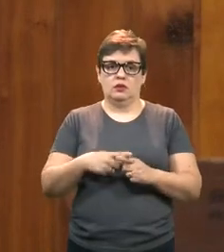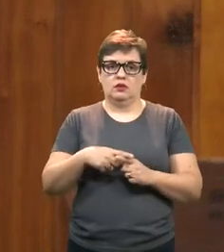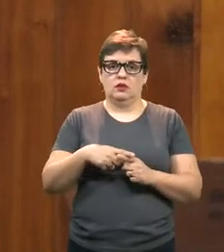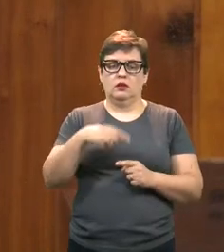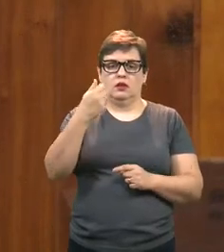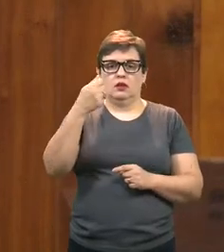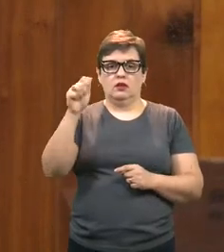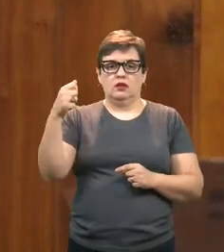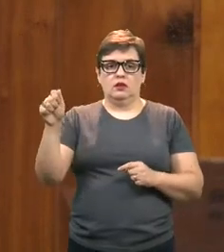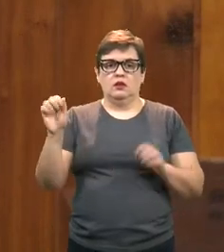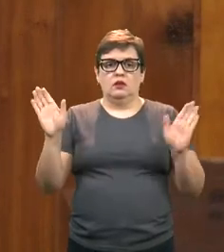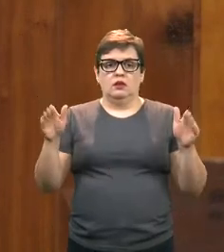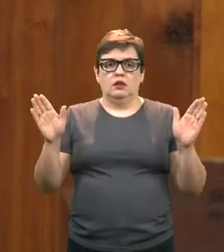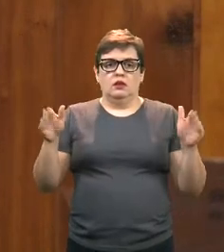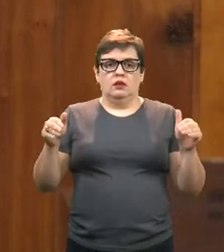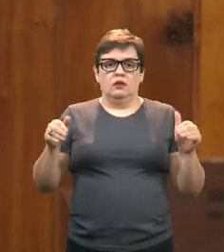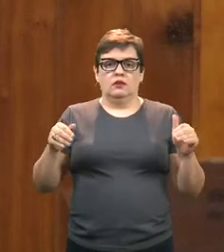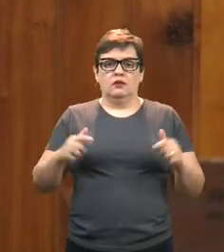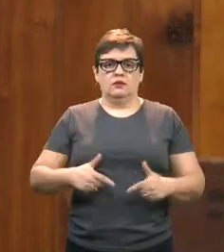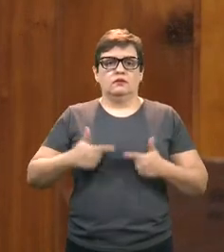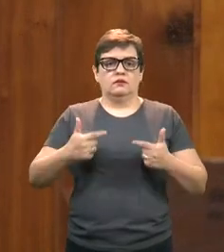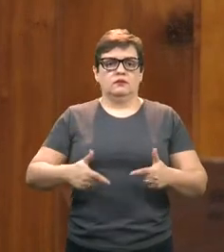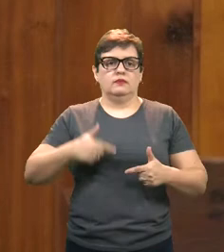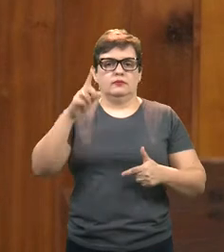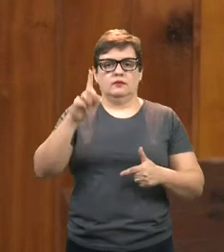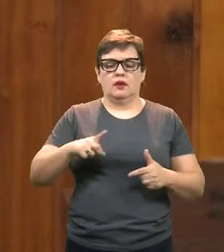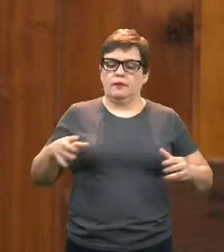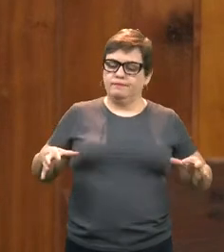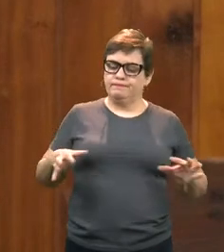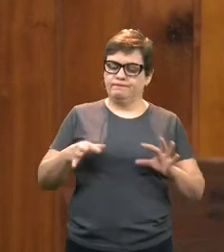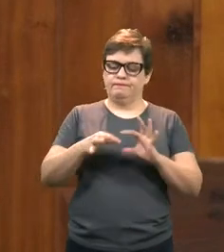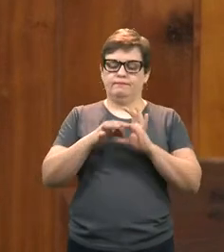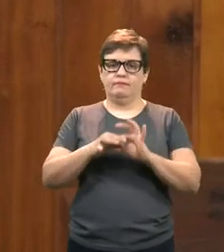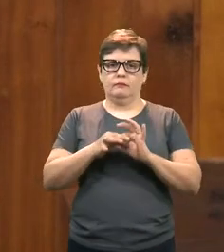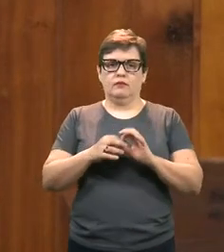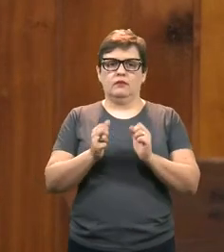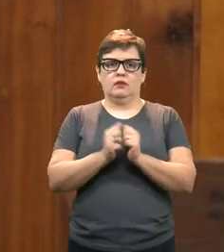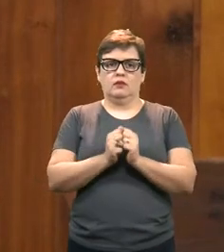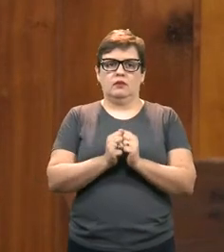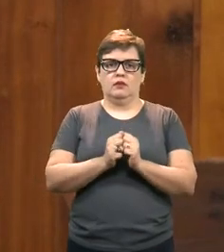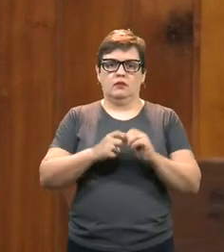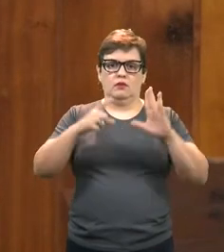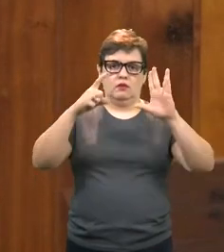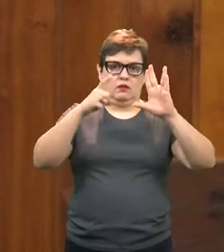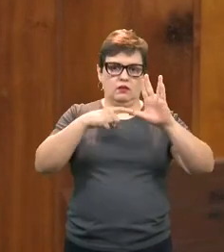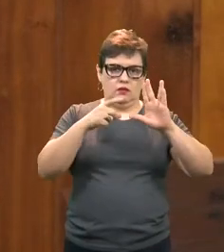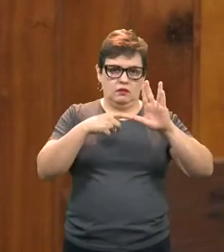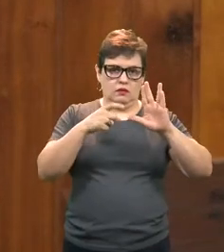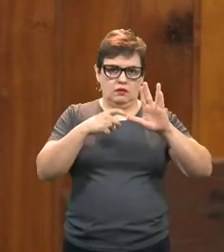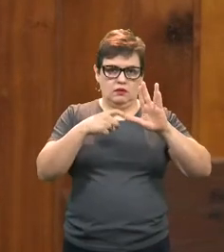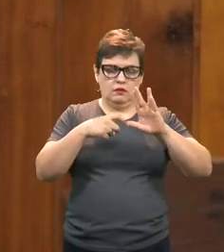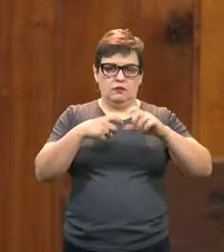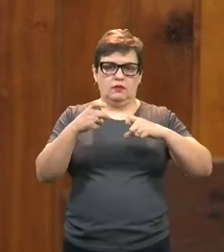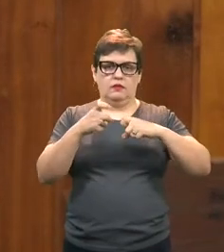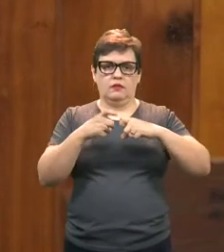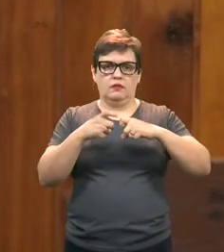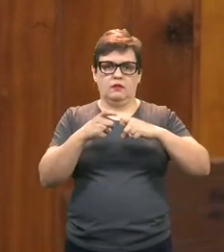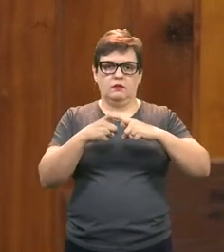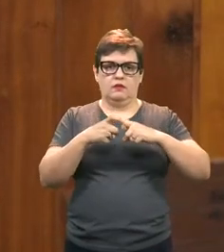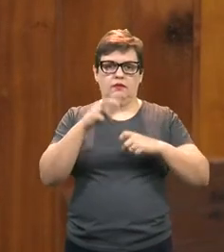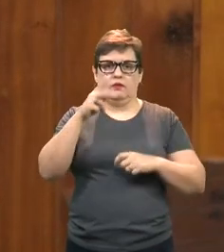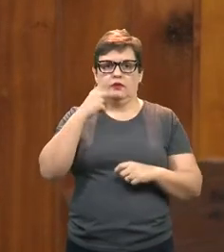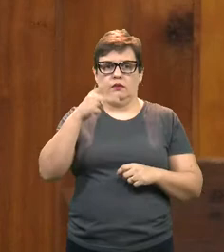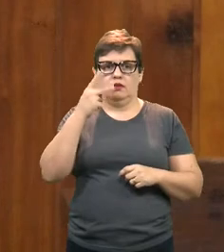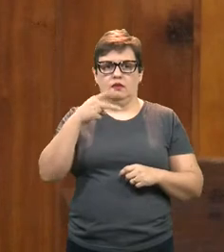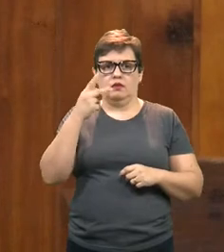dos Guerreiros está totalmente articulada com a causa da cannabis medicinal. E ressalto aqui que a